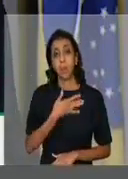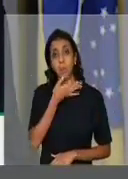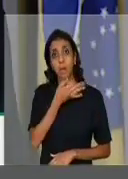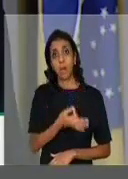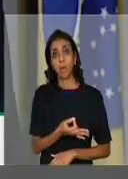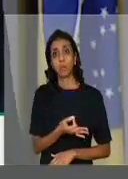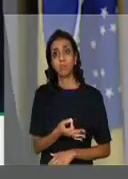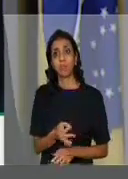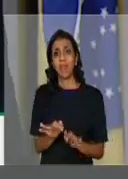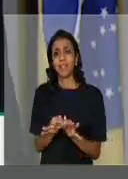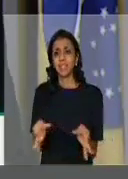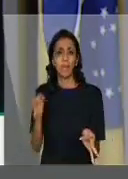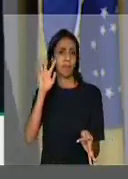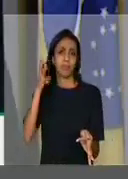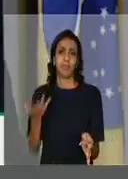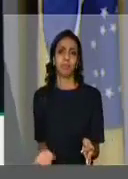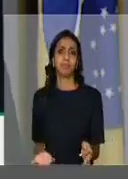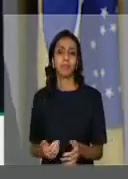simples para solucionar.